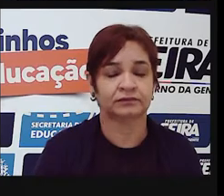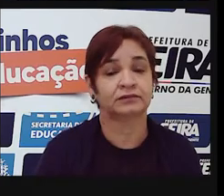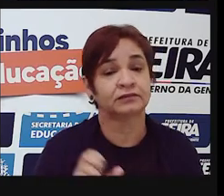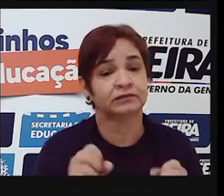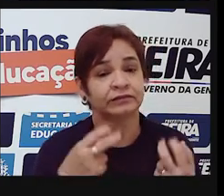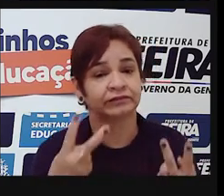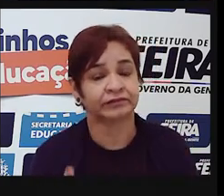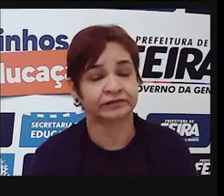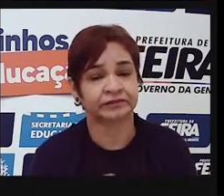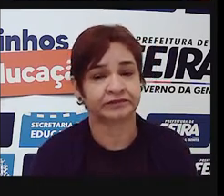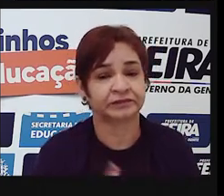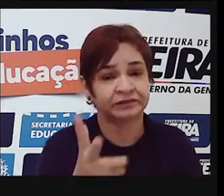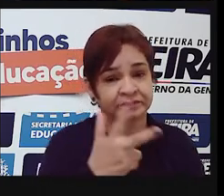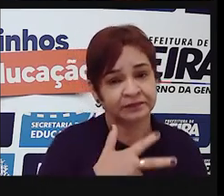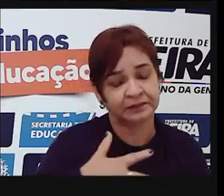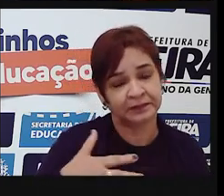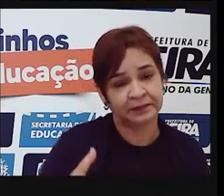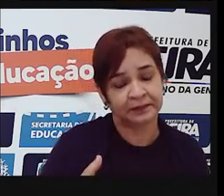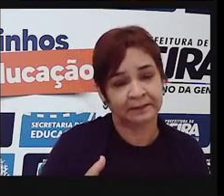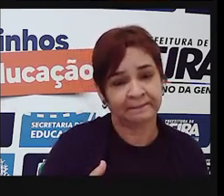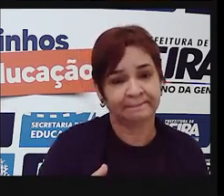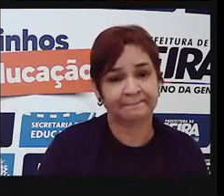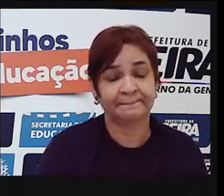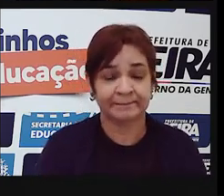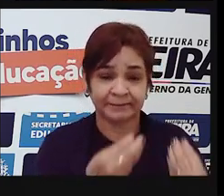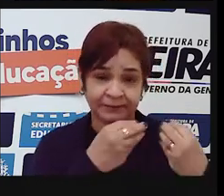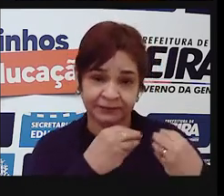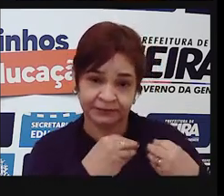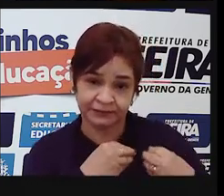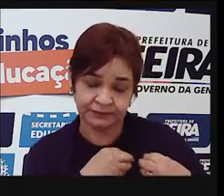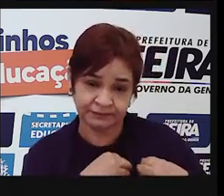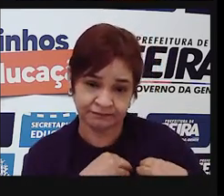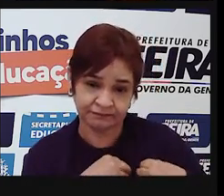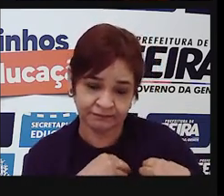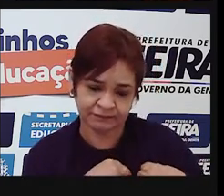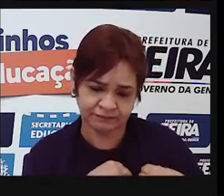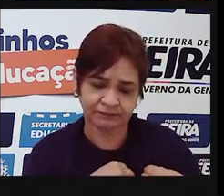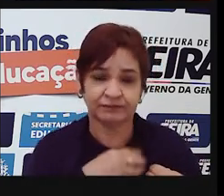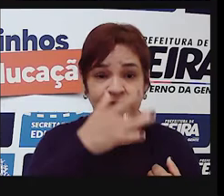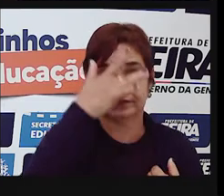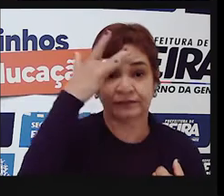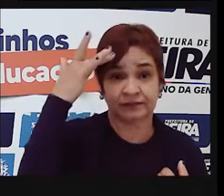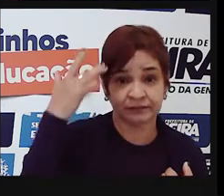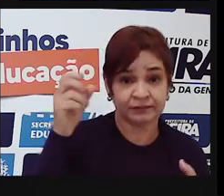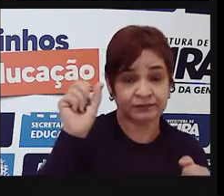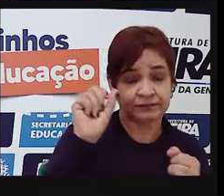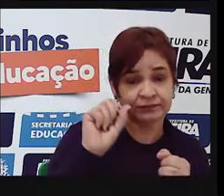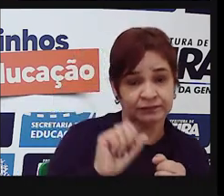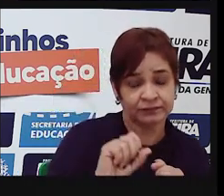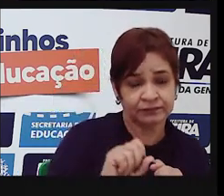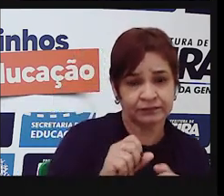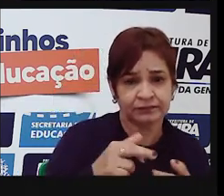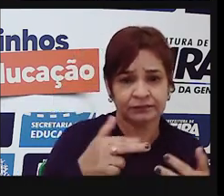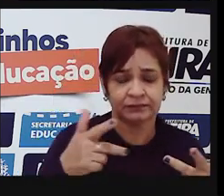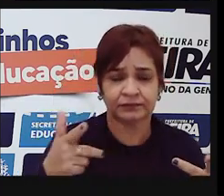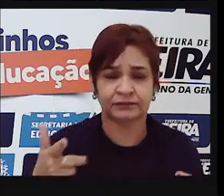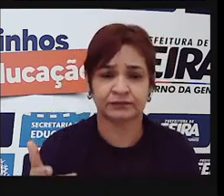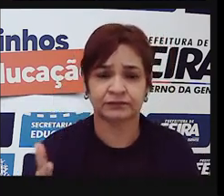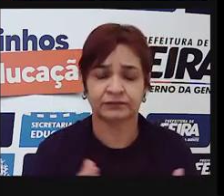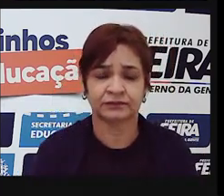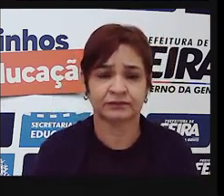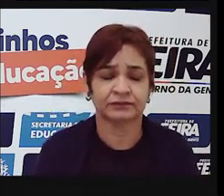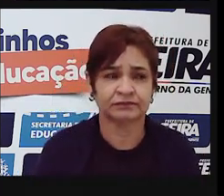seja, a arte é para trazer aquilo que está dentro do artista. Ou seja, muitas vezes ele não consegue dizer